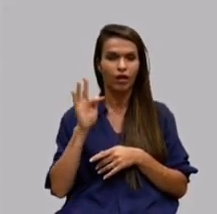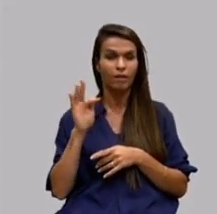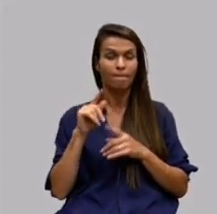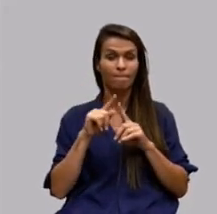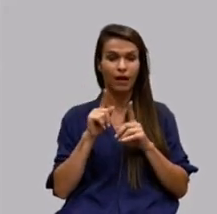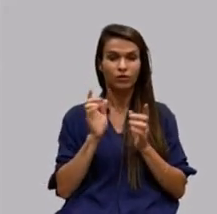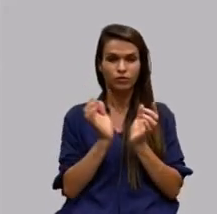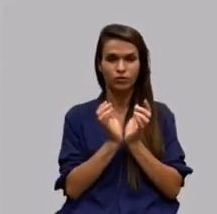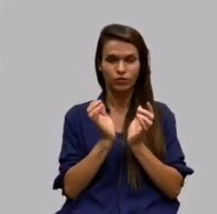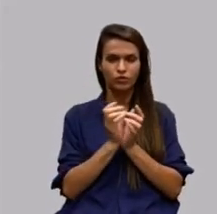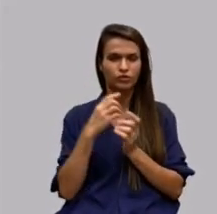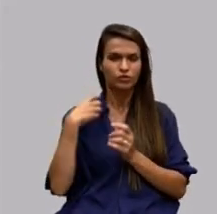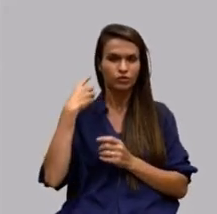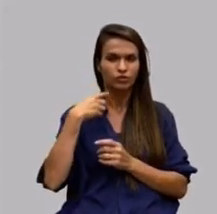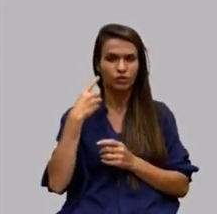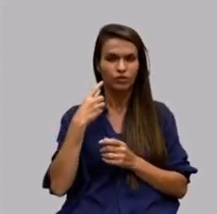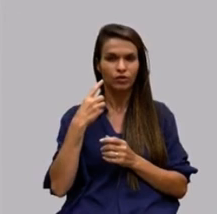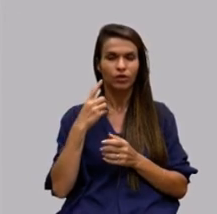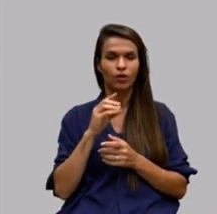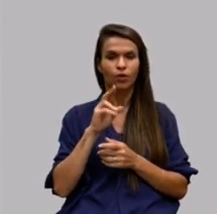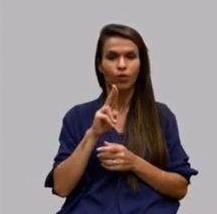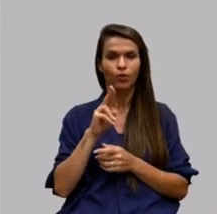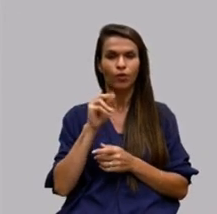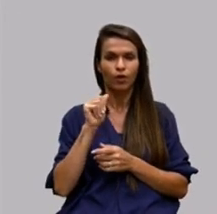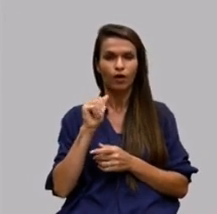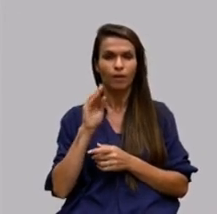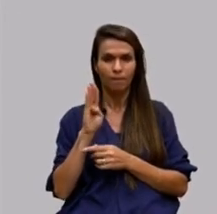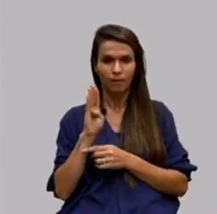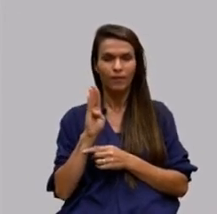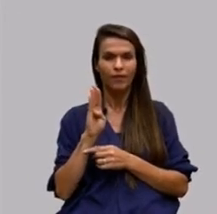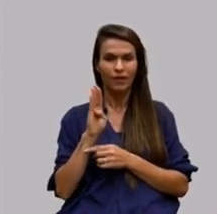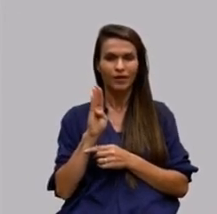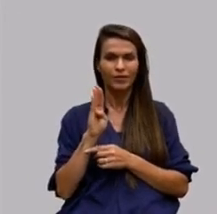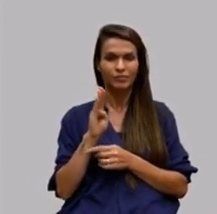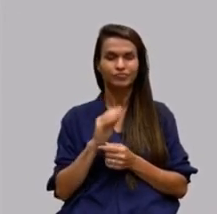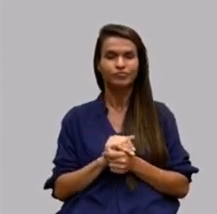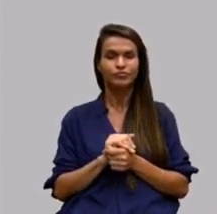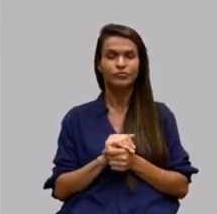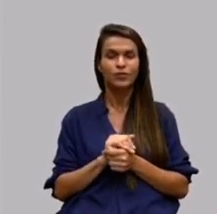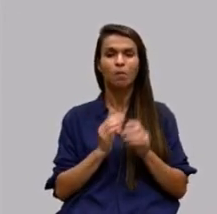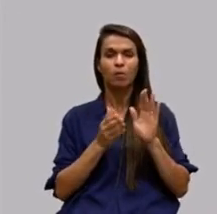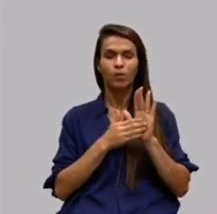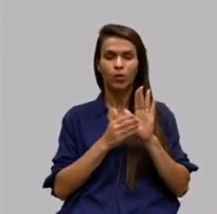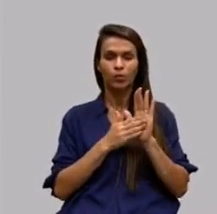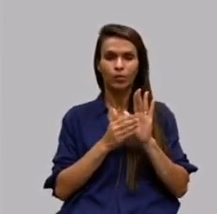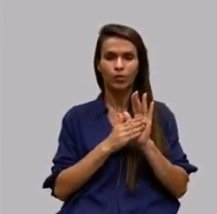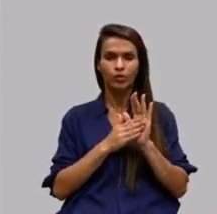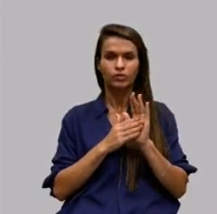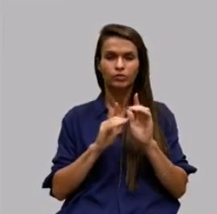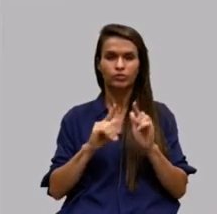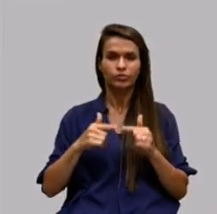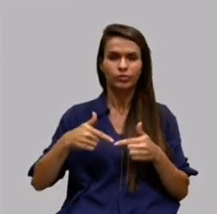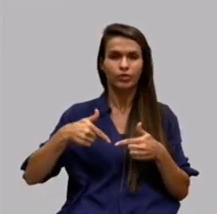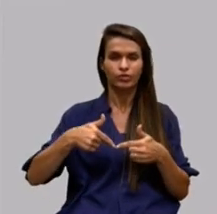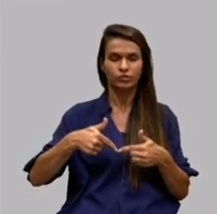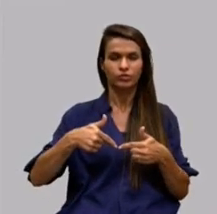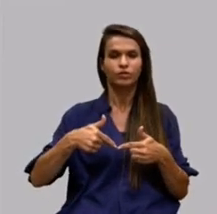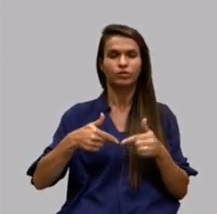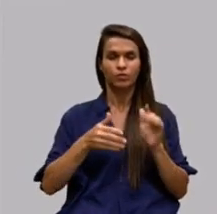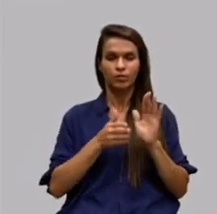no grande movimento que eu já citei, movimento da sociedade, propôs uma ação, né?